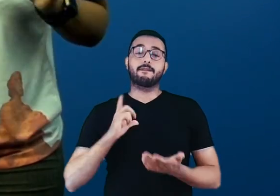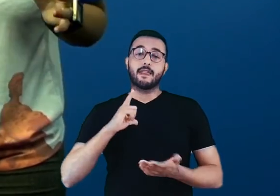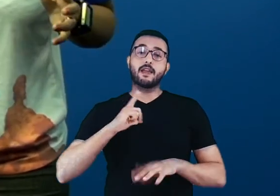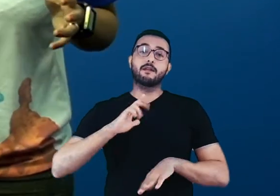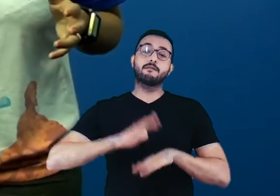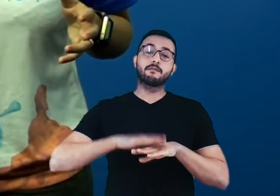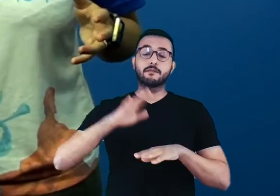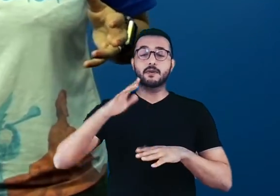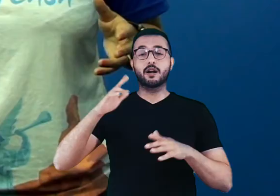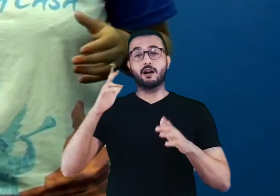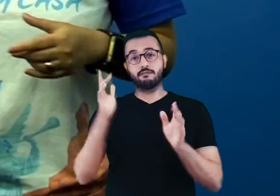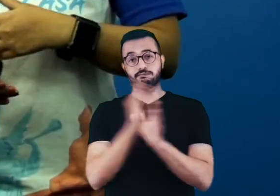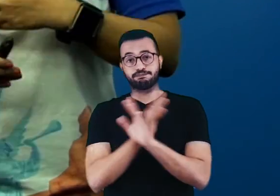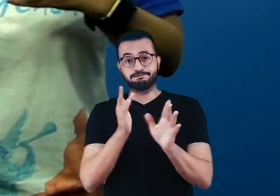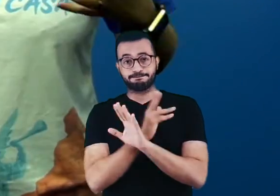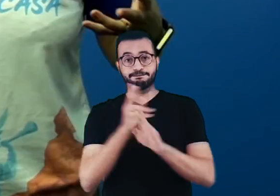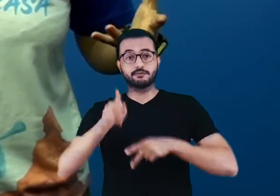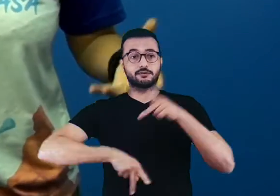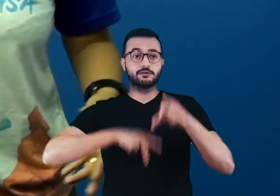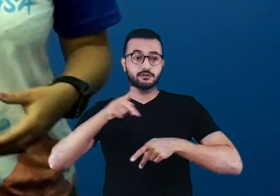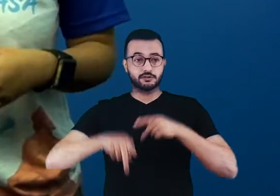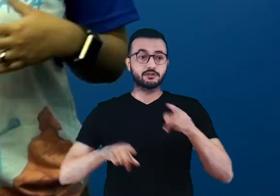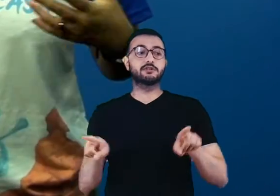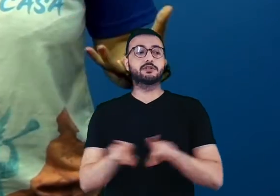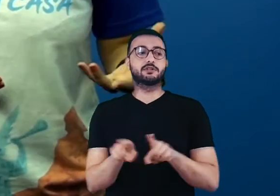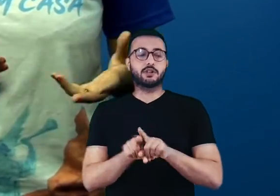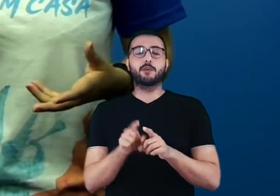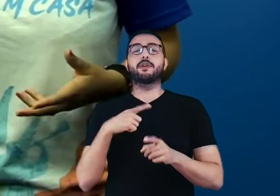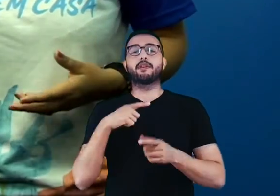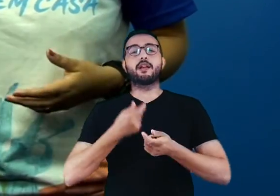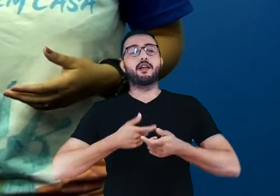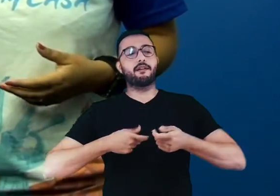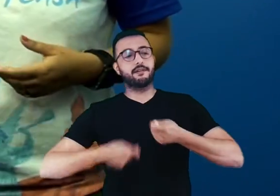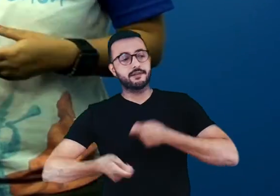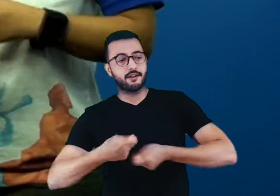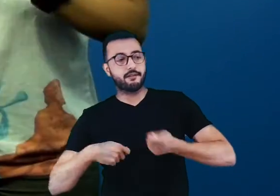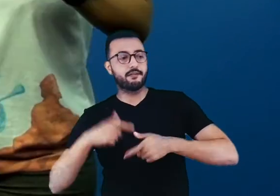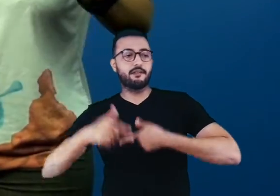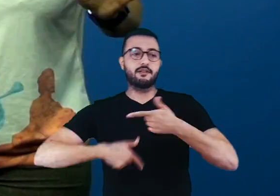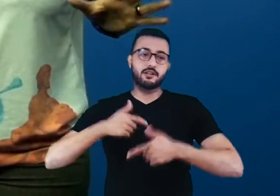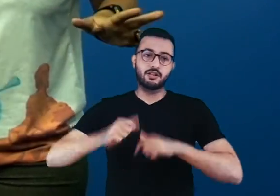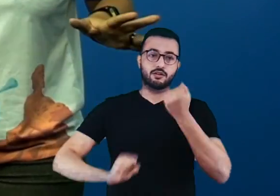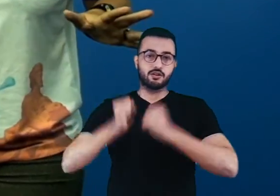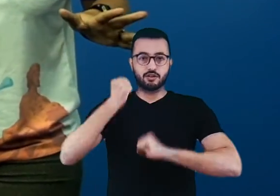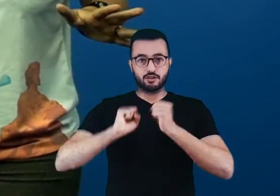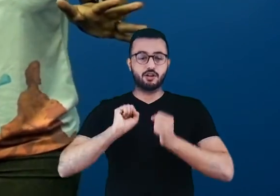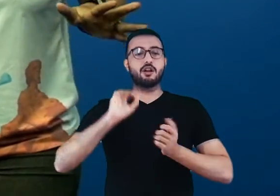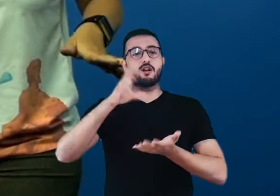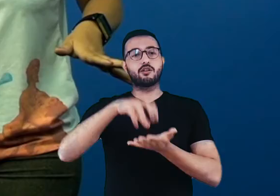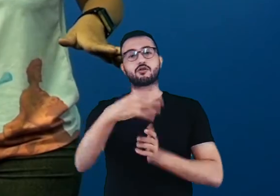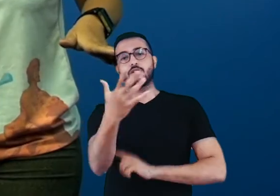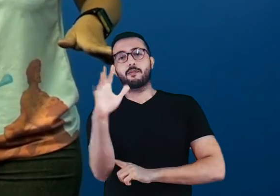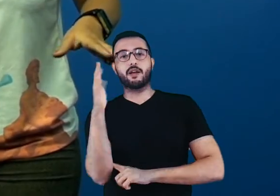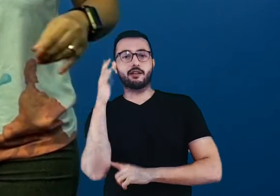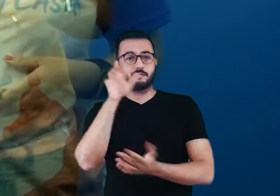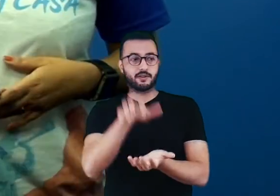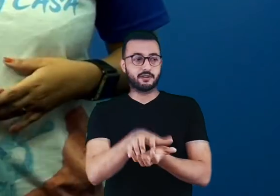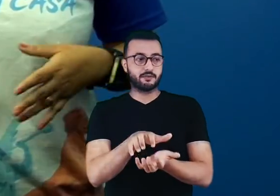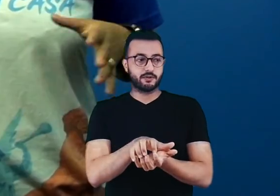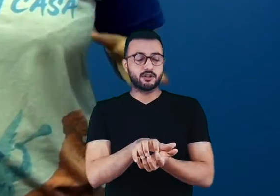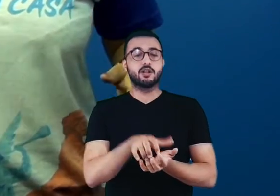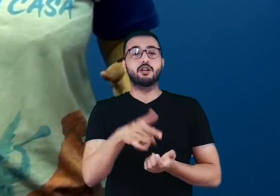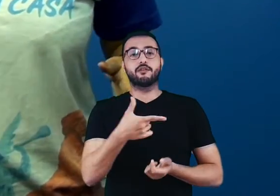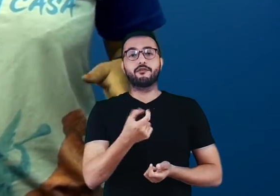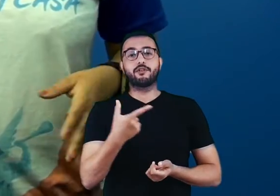maior contingente populacional e polarizar os setores de serviço, da indústria, da zona da mata pernambucana.